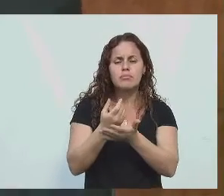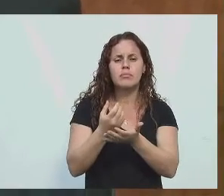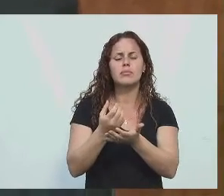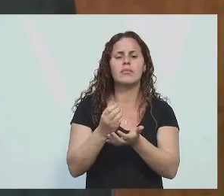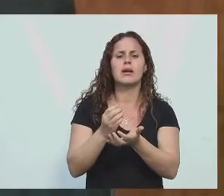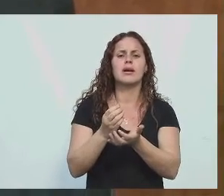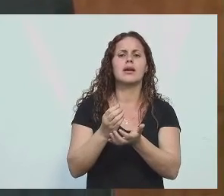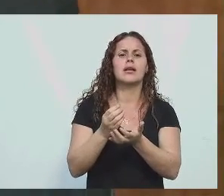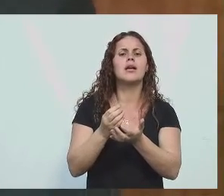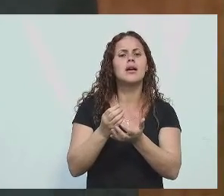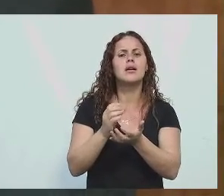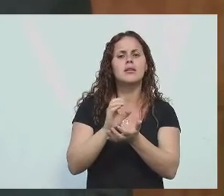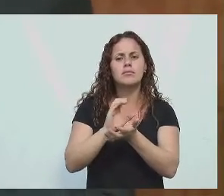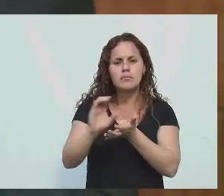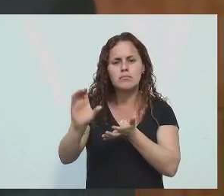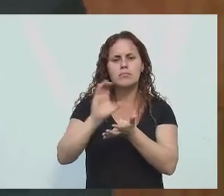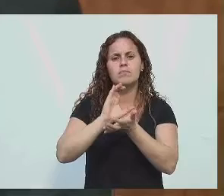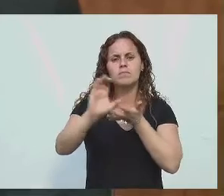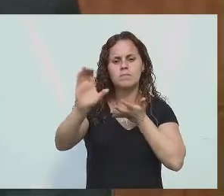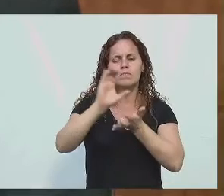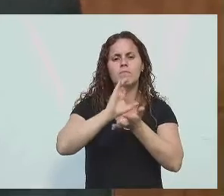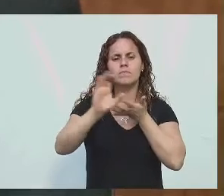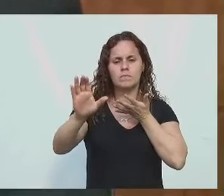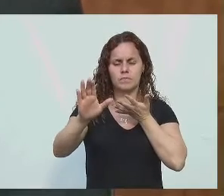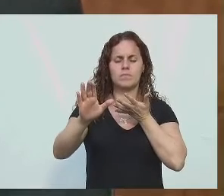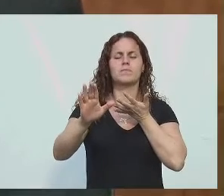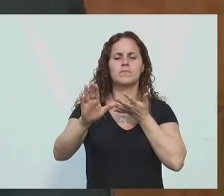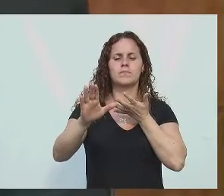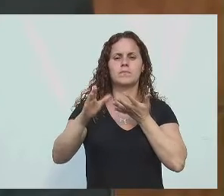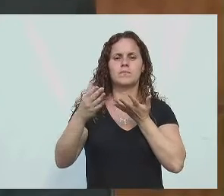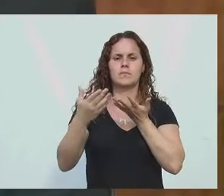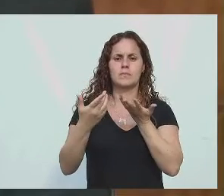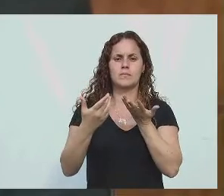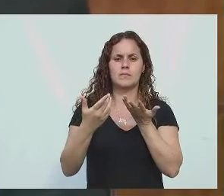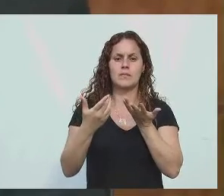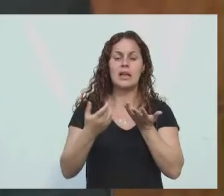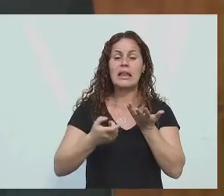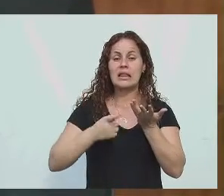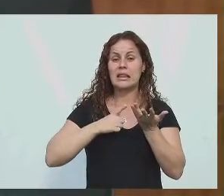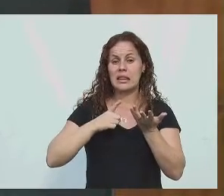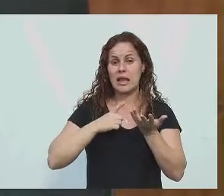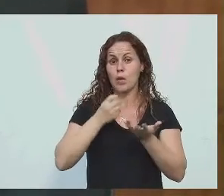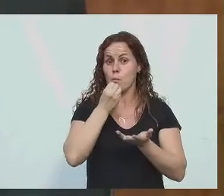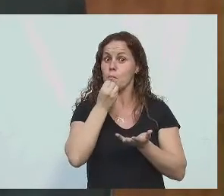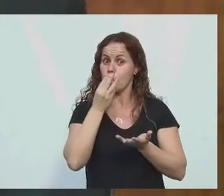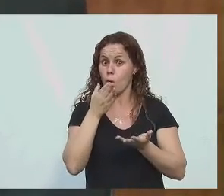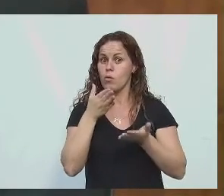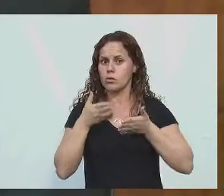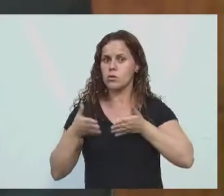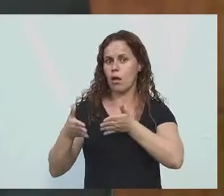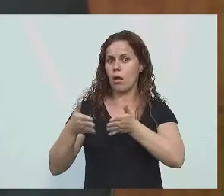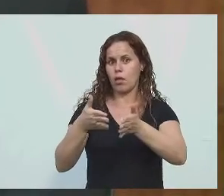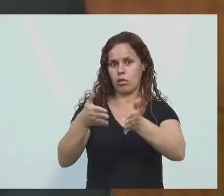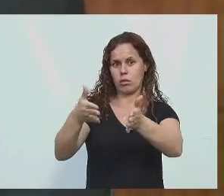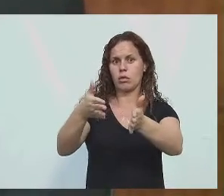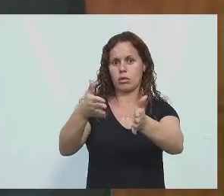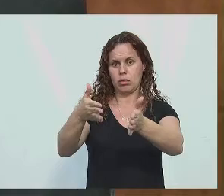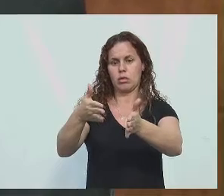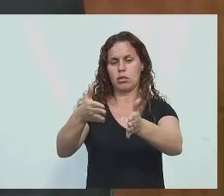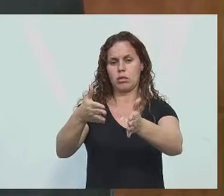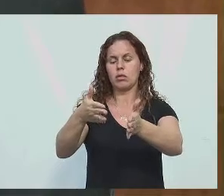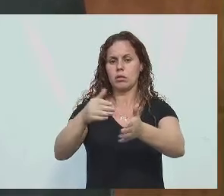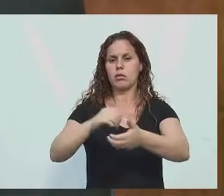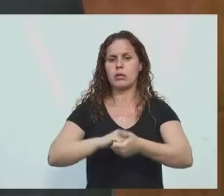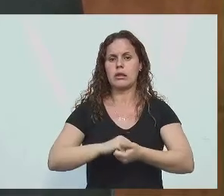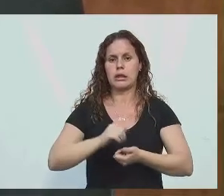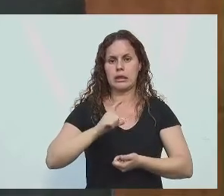para a cidade, né, que é a produção de alimentos. Né? Ter uma boa estrada, que inclusive é uma falha